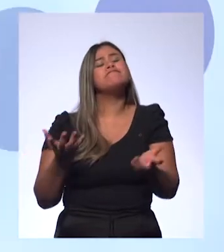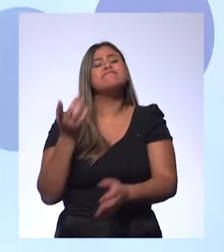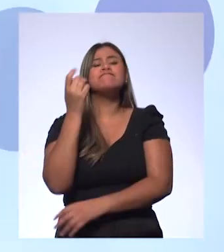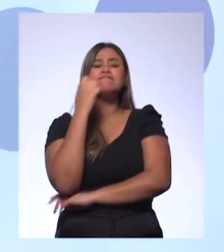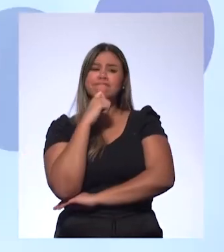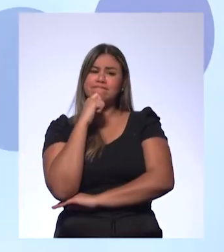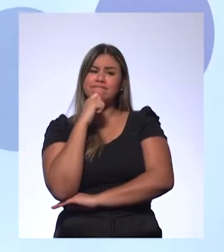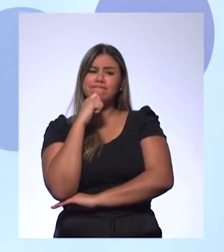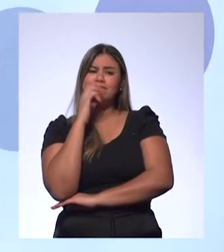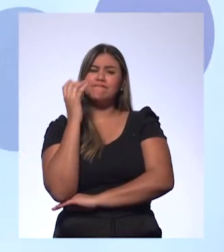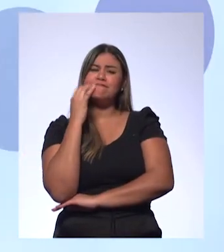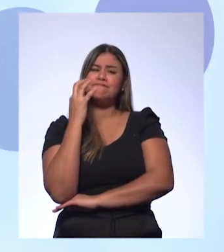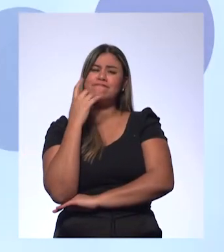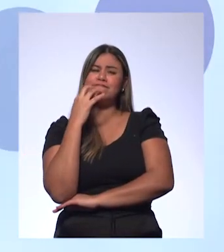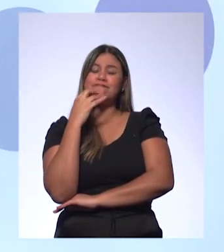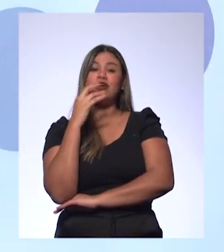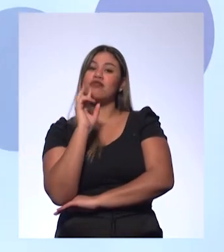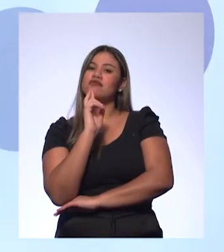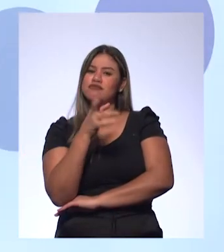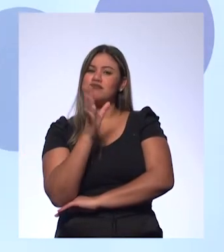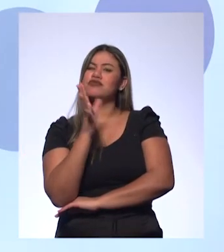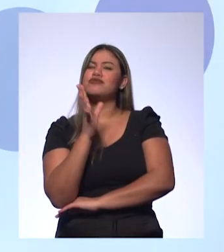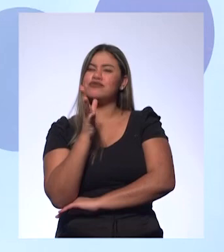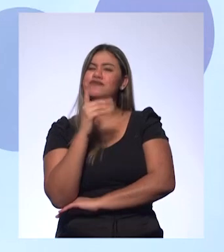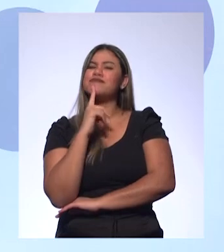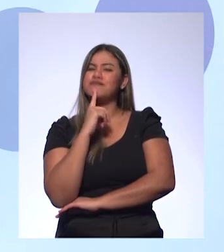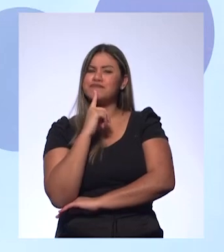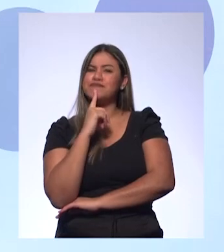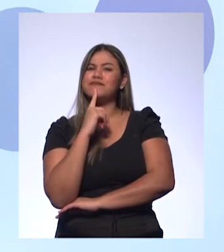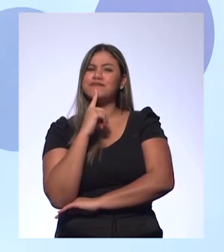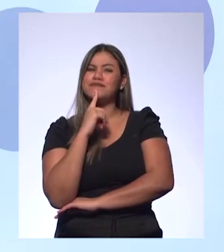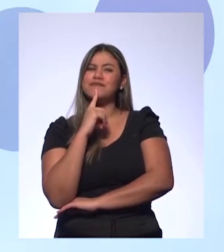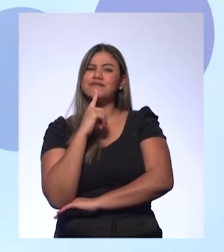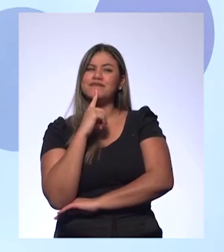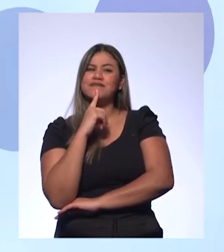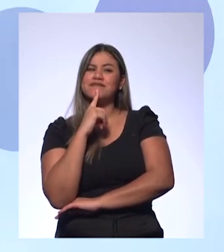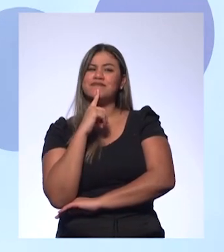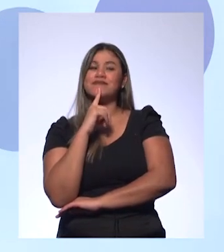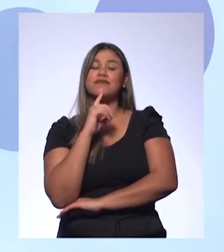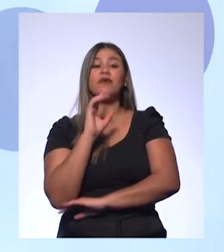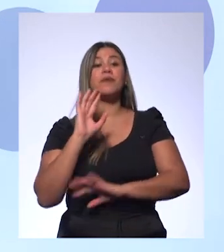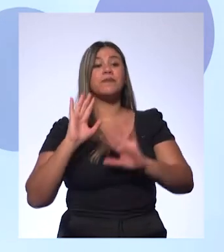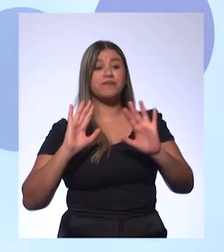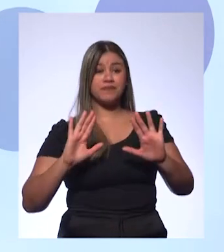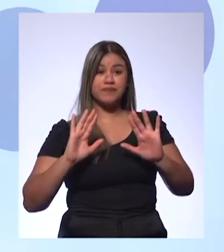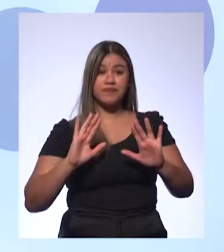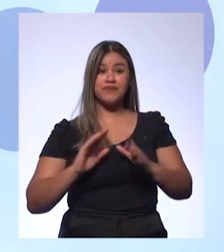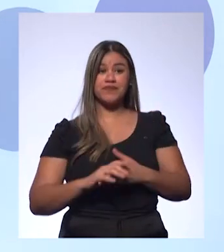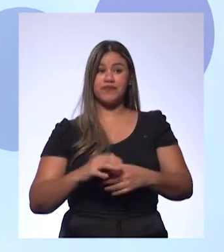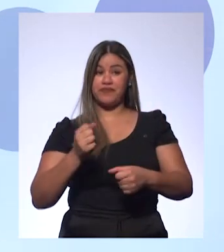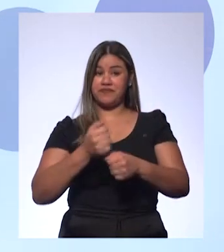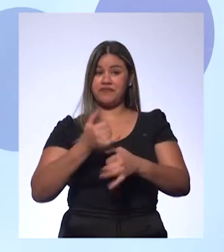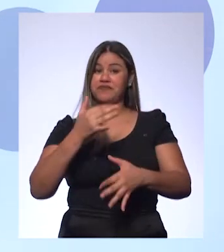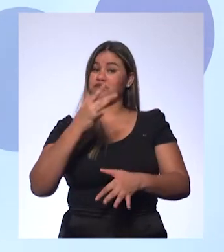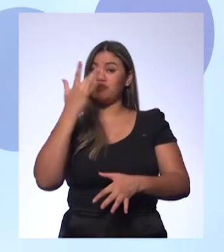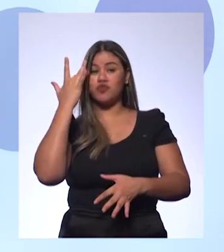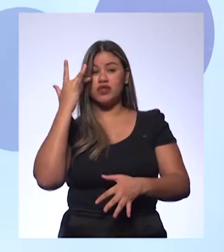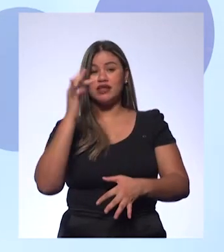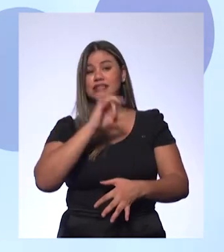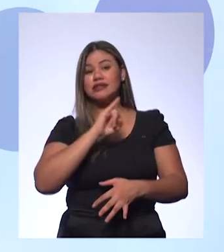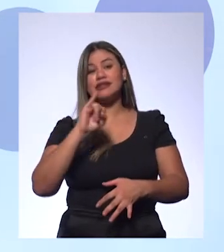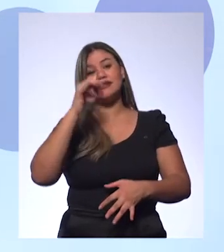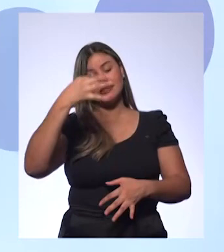Vamos ver se o pessoal identifica, que eu já dei resposta, né? Vocês perceberam? Ops. Aqui não sei se a resposta está certa. O